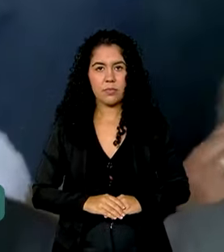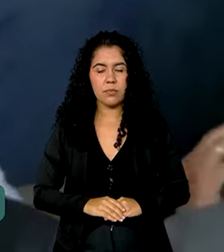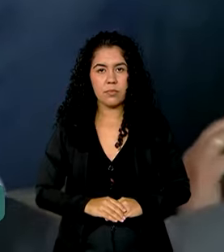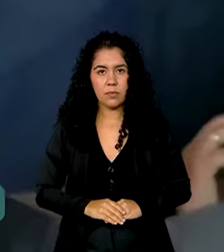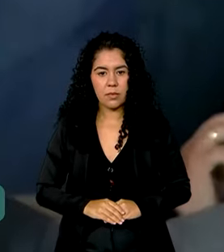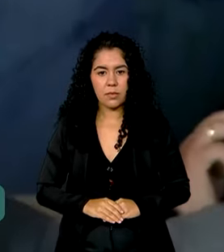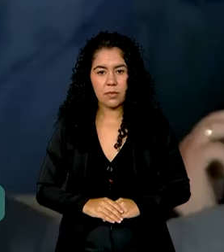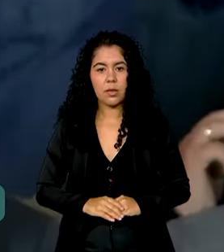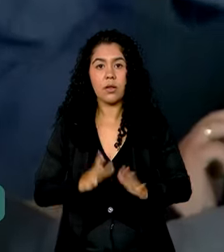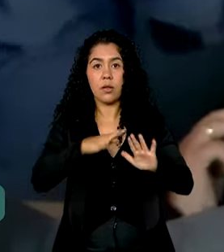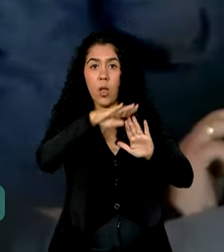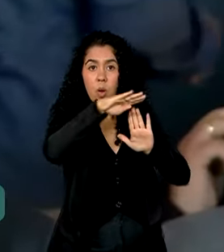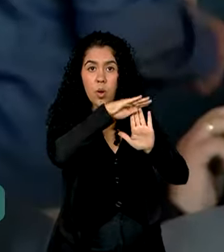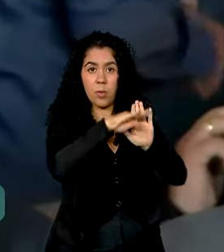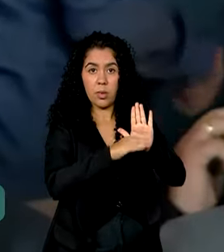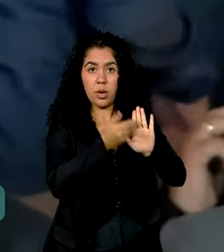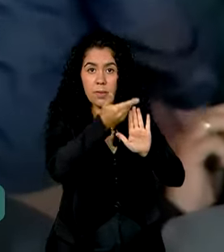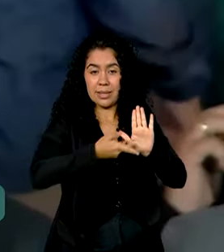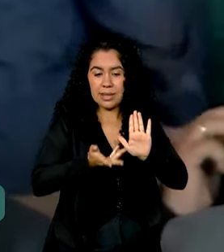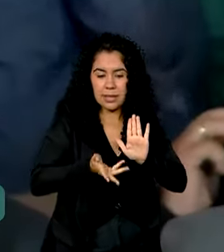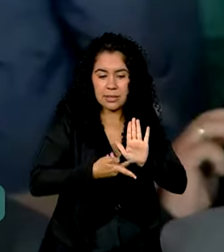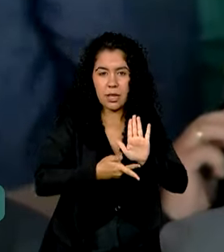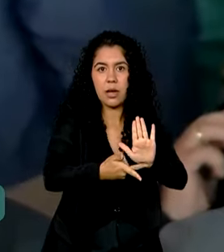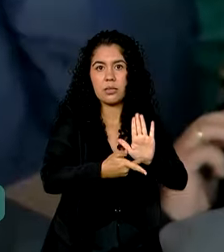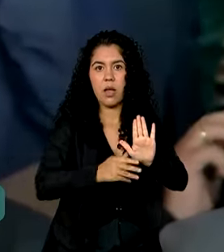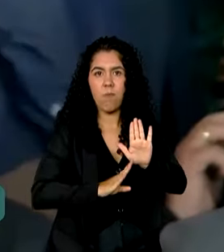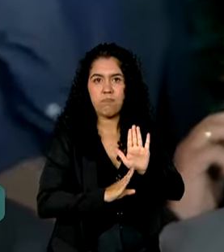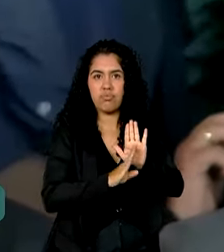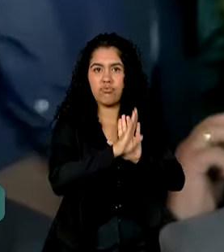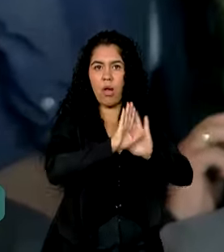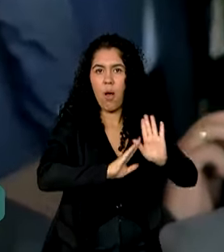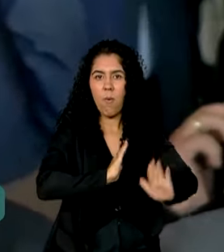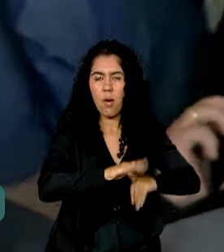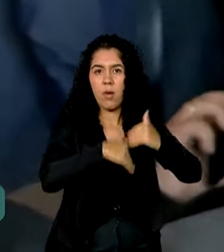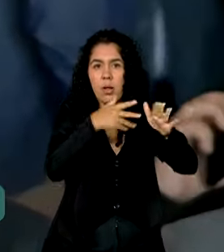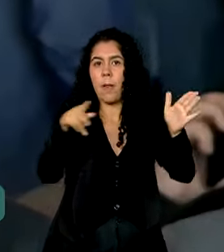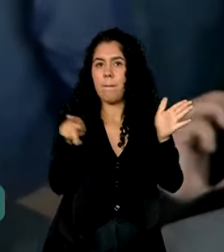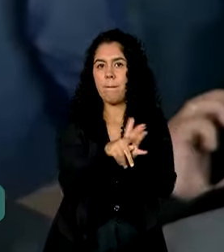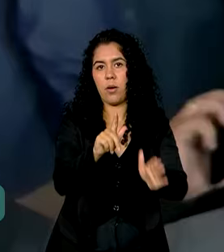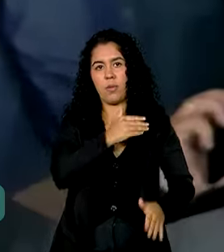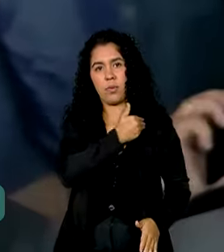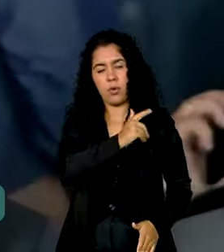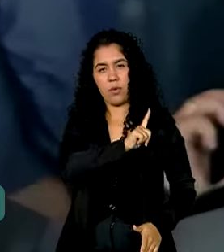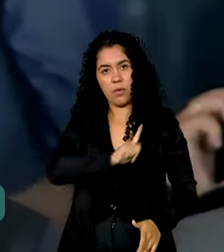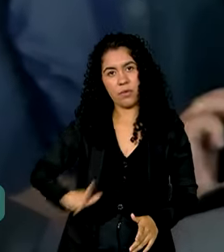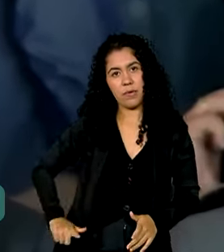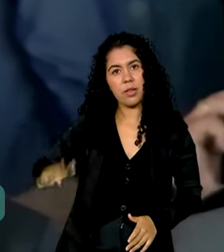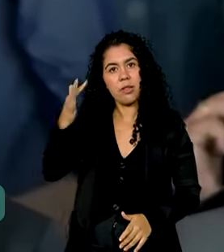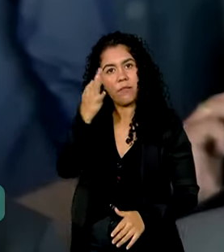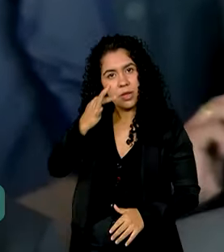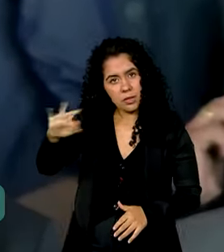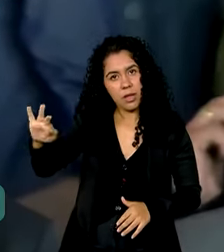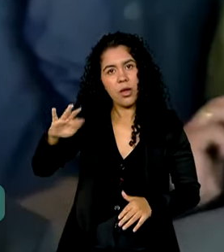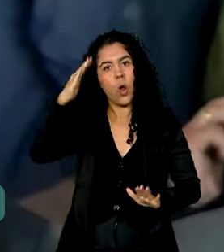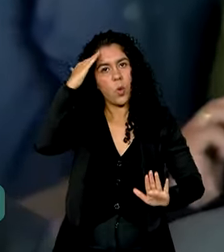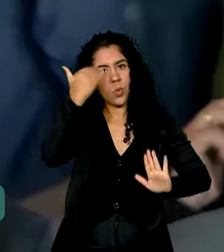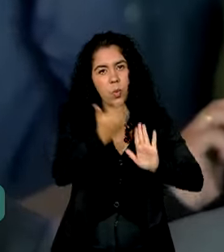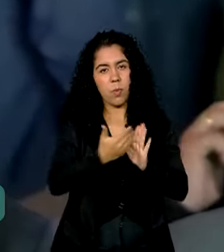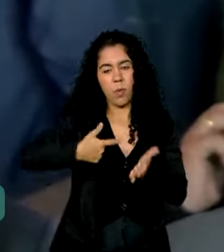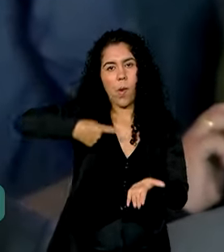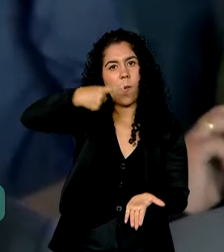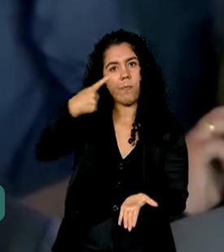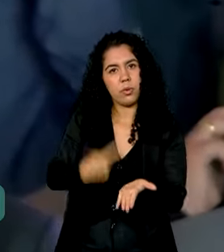O Programa de Aceleração de Crescimento, um programa do governo federal, cumpre assim seu